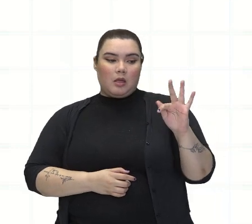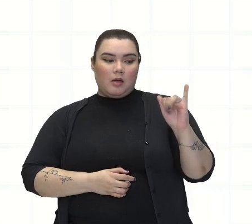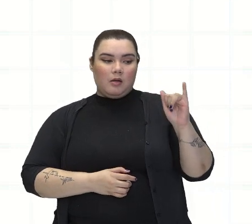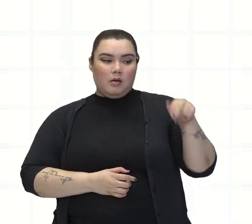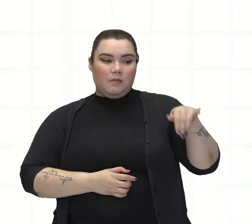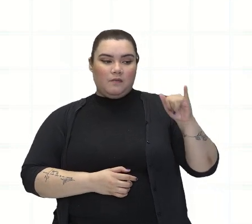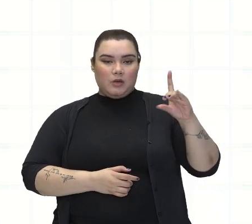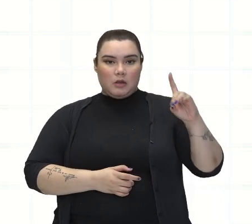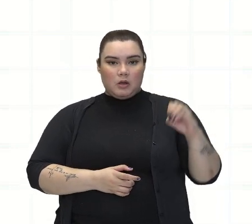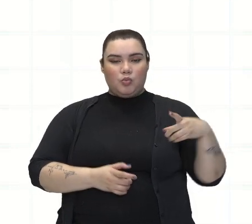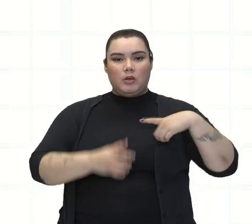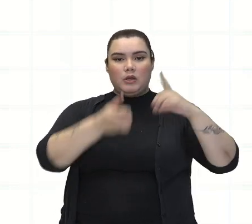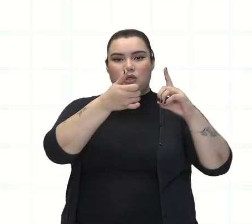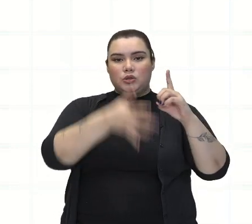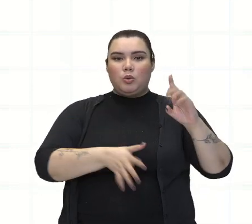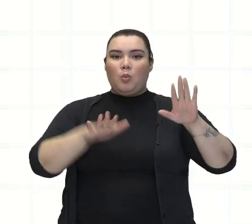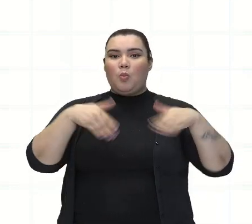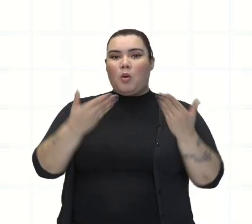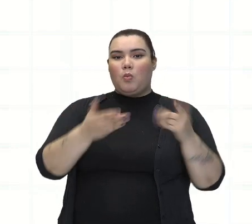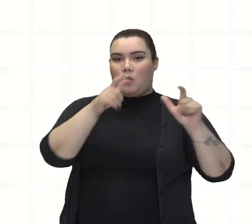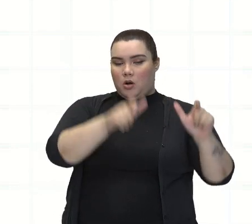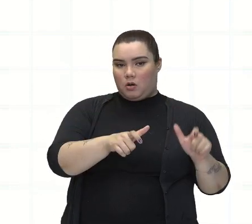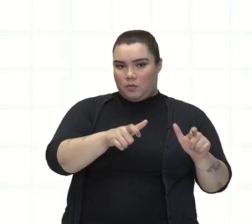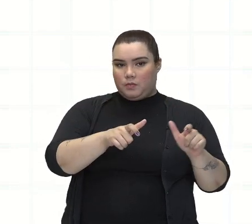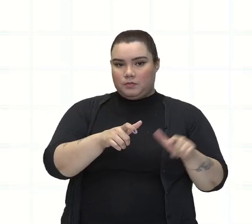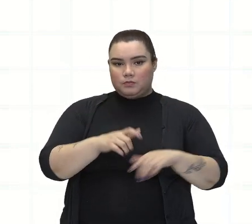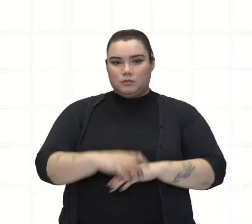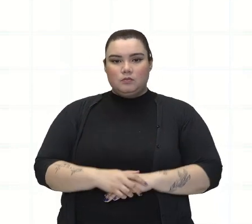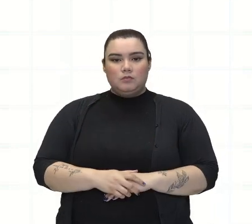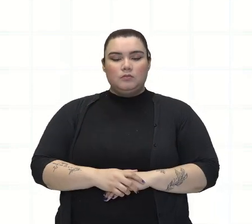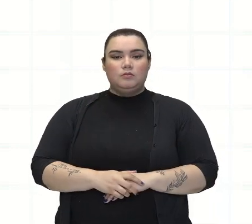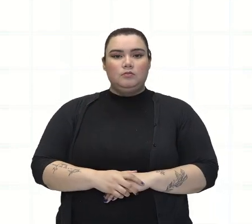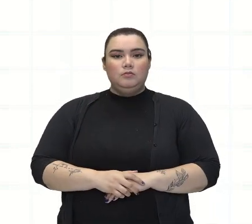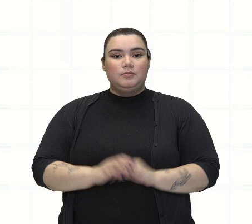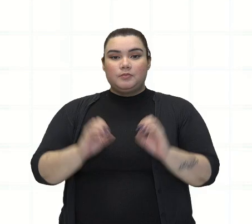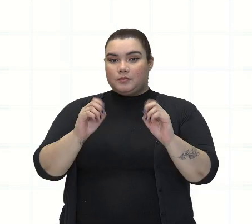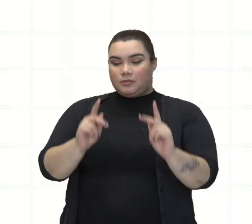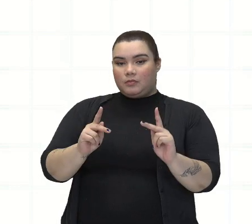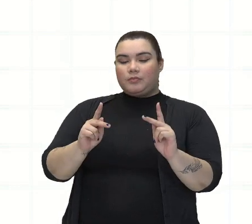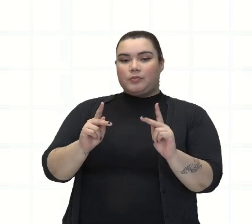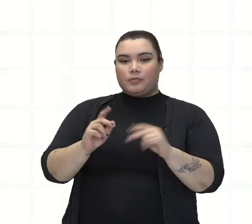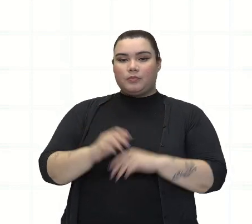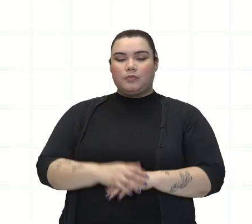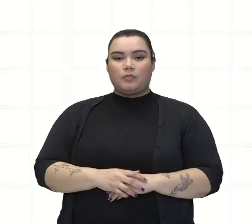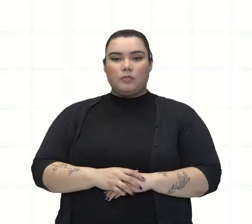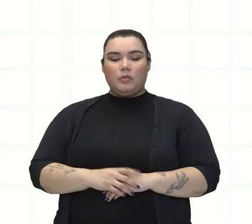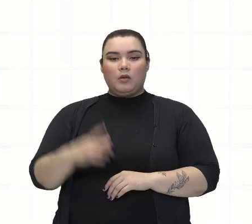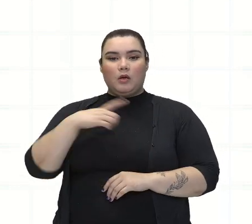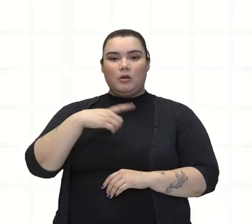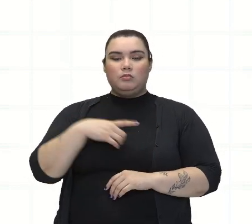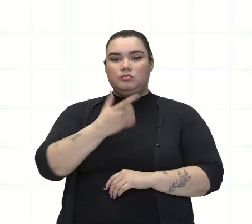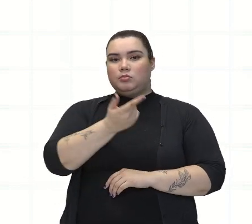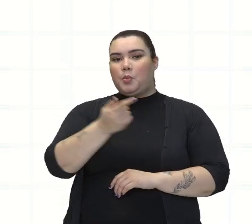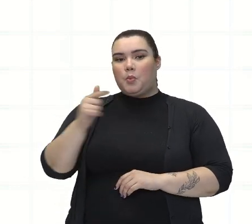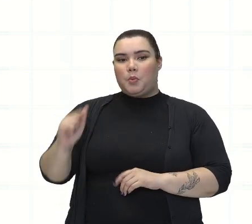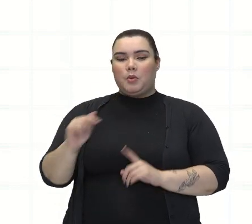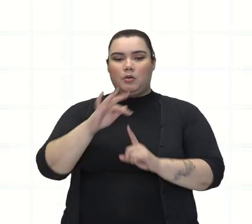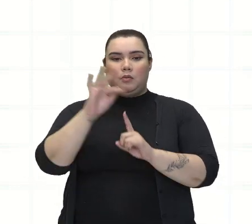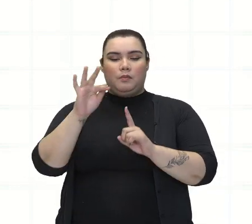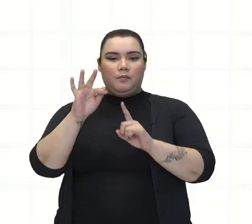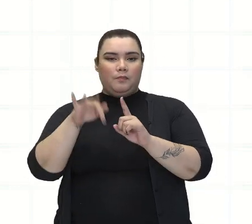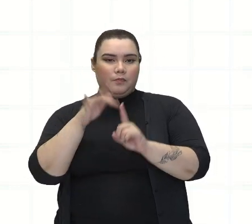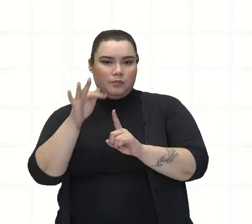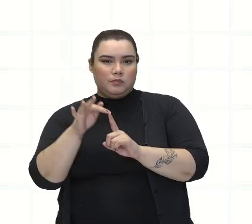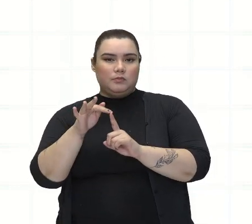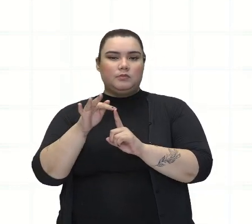hotel tropical, certo? Muito bem. E tem outra função também que a gente